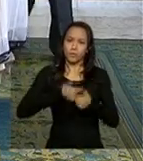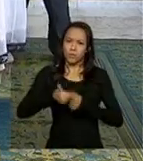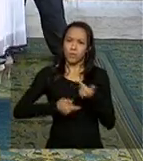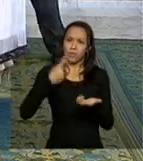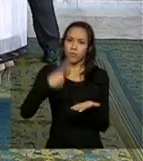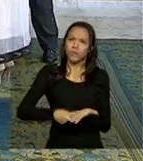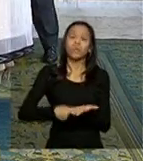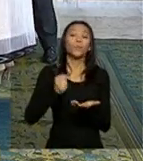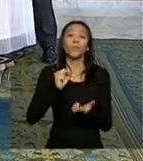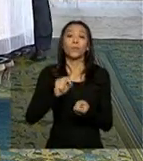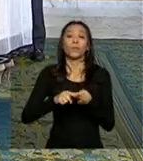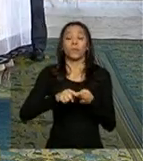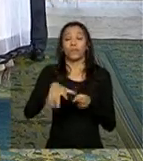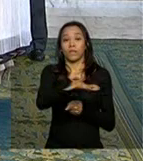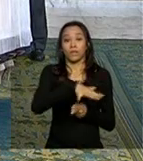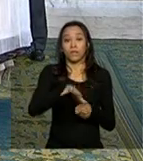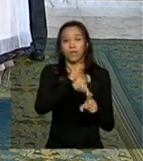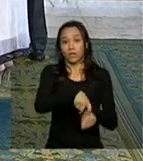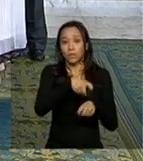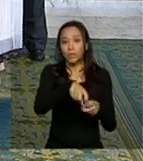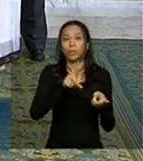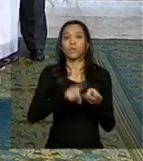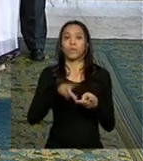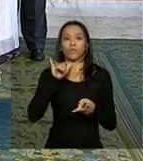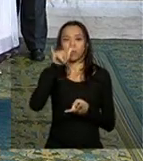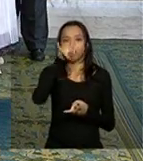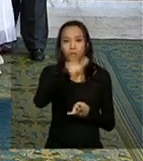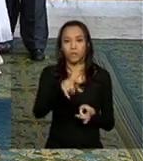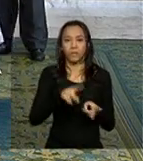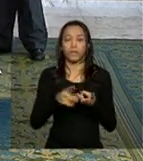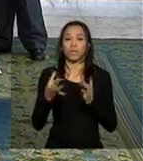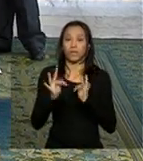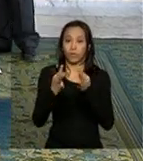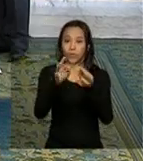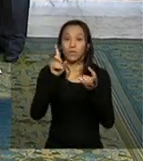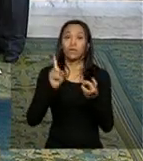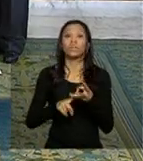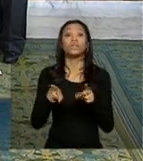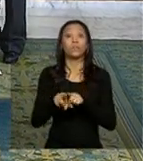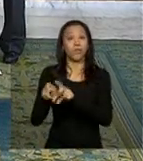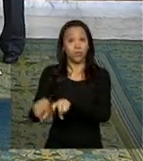agricultura, educação, aviação, ciência e tecnologia.